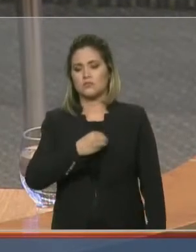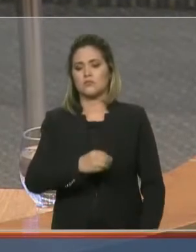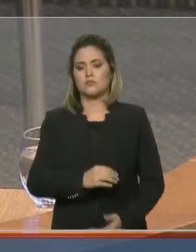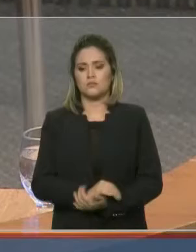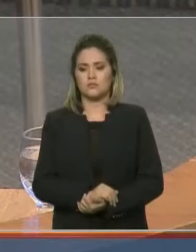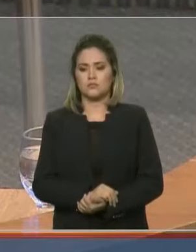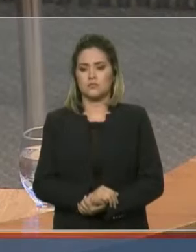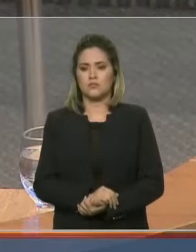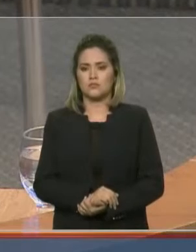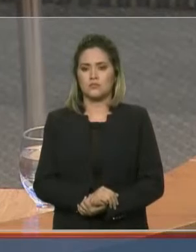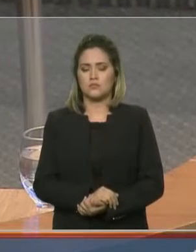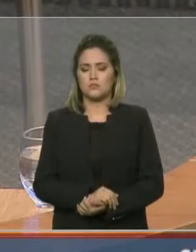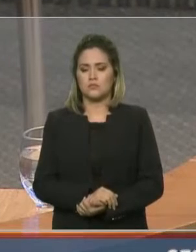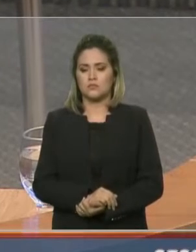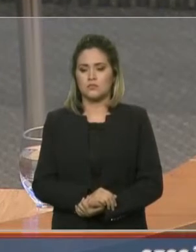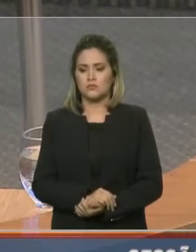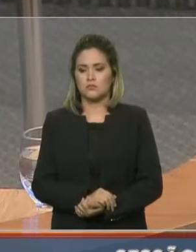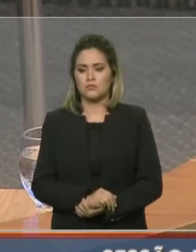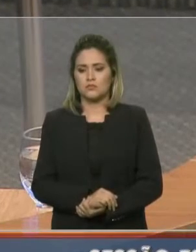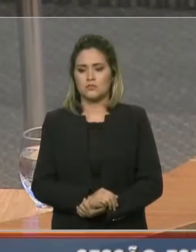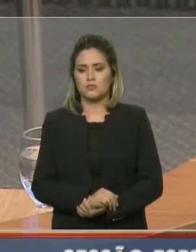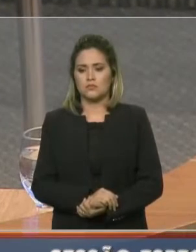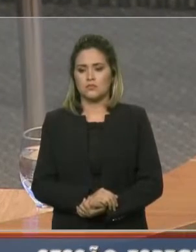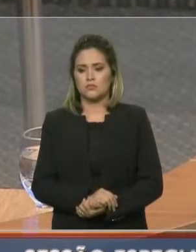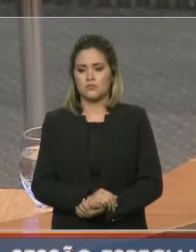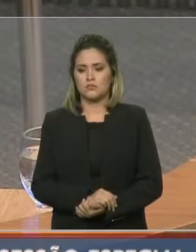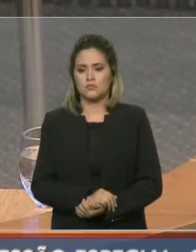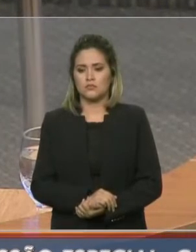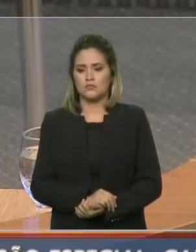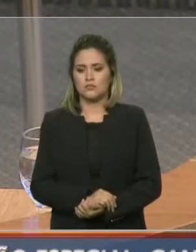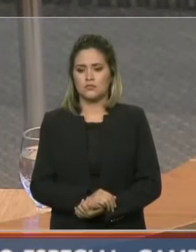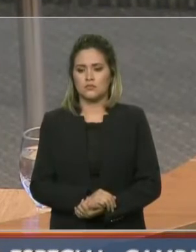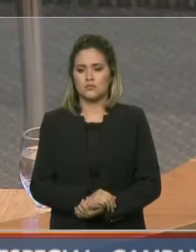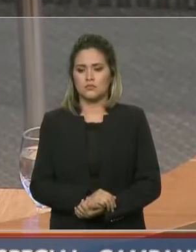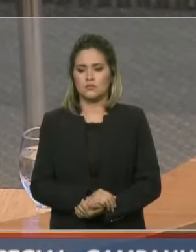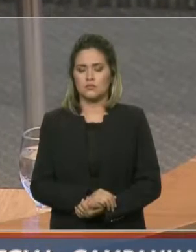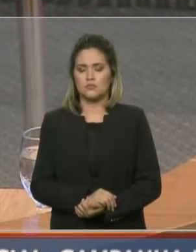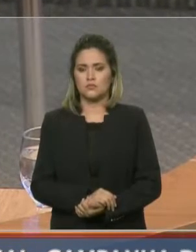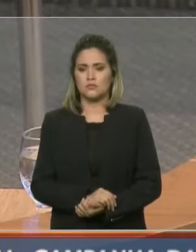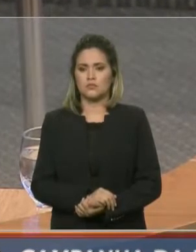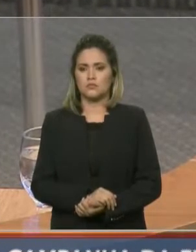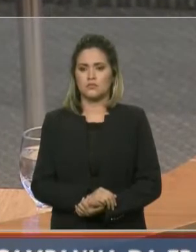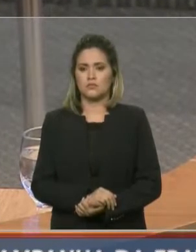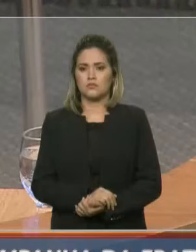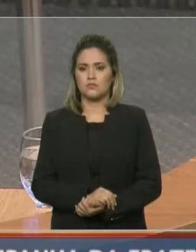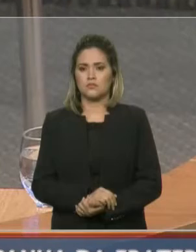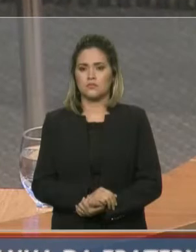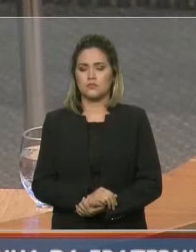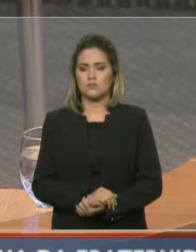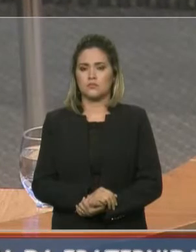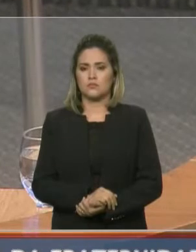devem realizar o projeto de Deus. E, por fim,